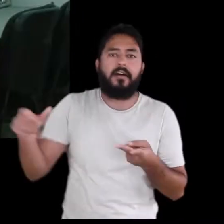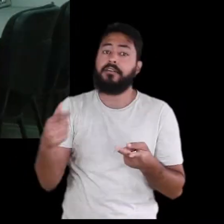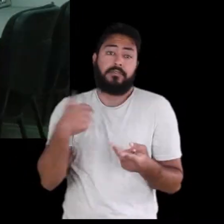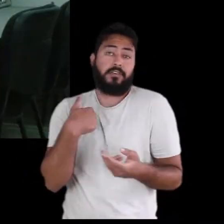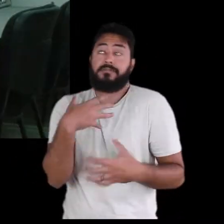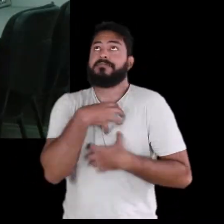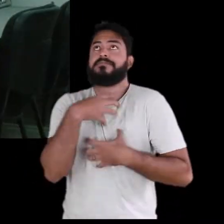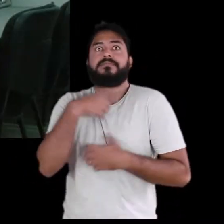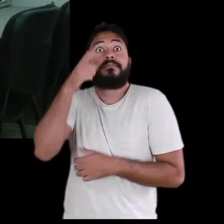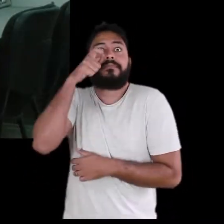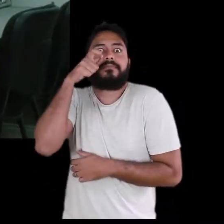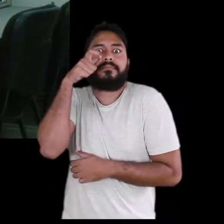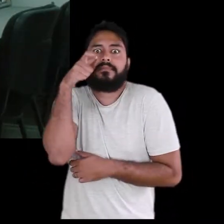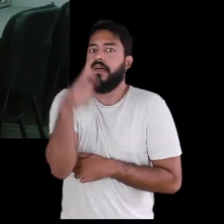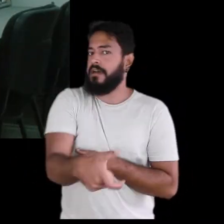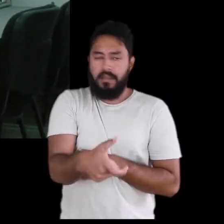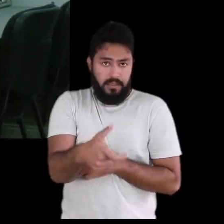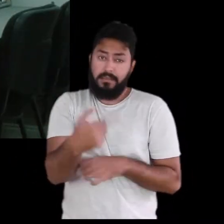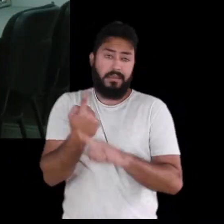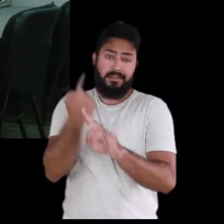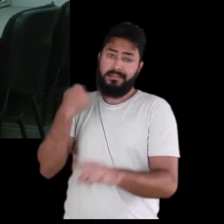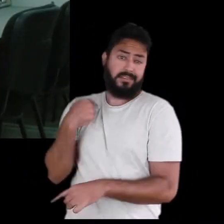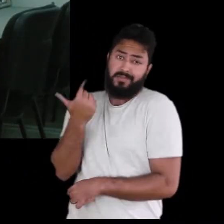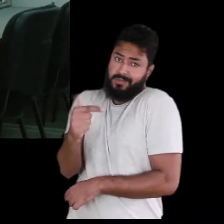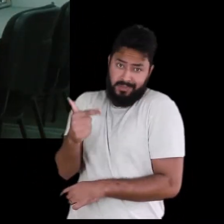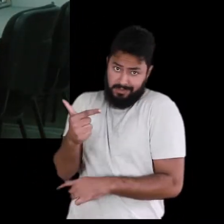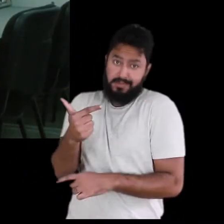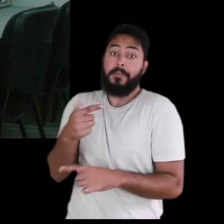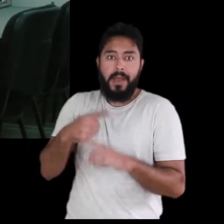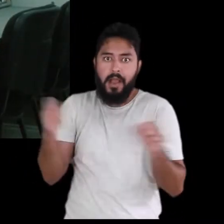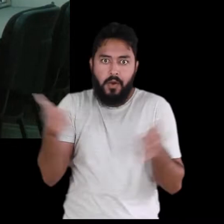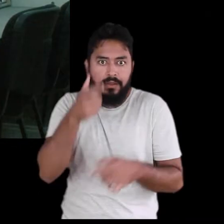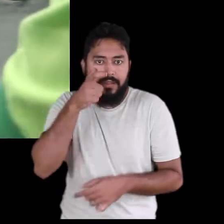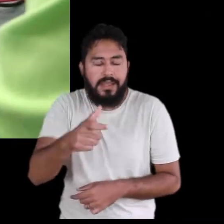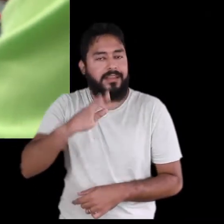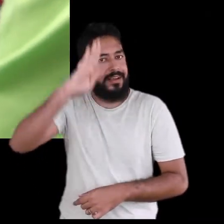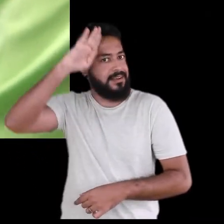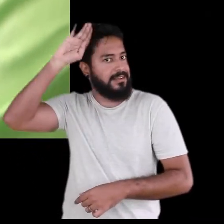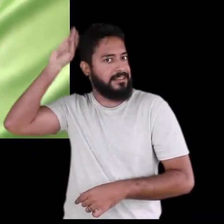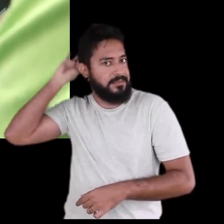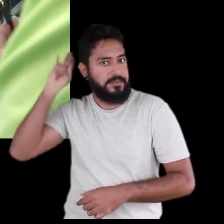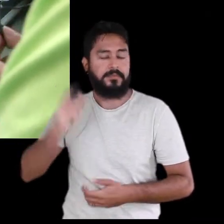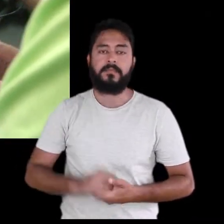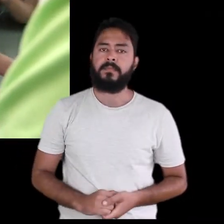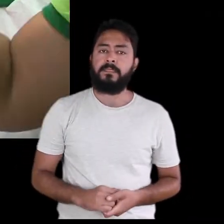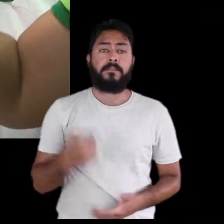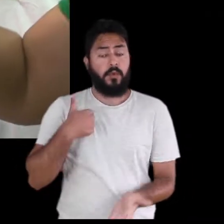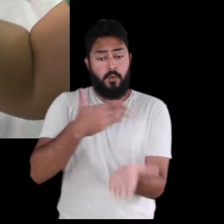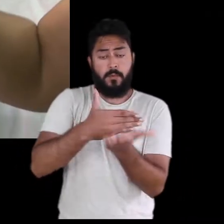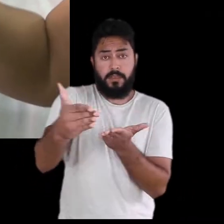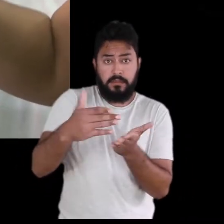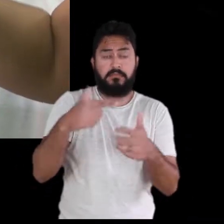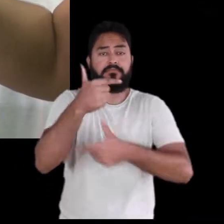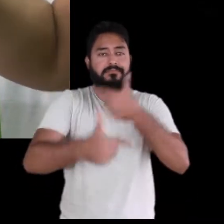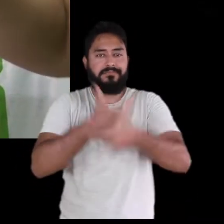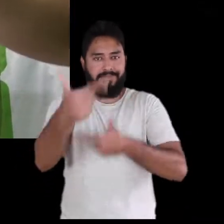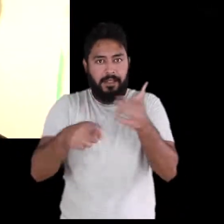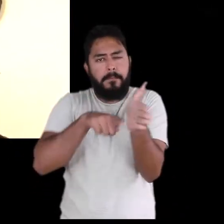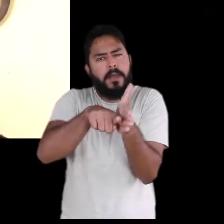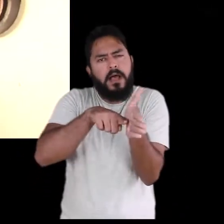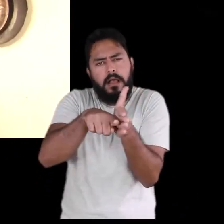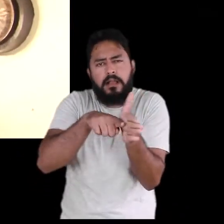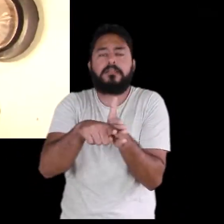despertou em mim interessa que talvez ela não tivesse que foi a questão acadêmica eu comecei a trabalhar com pesquisa